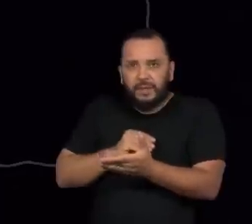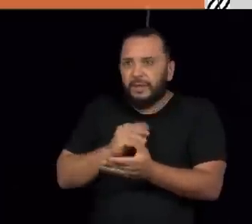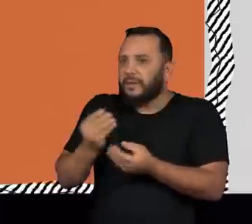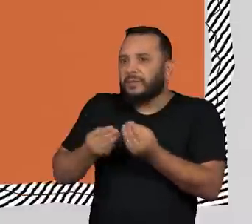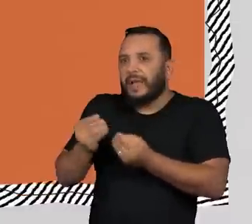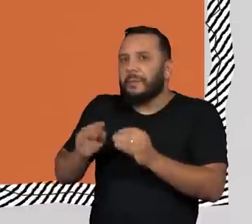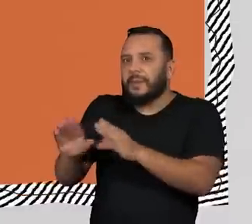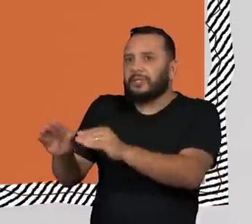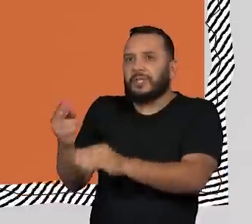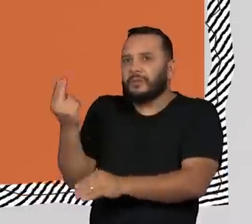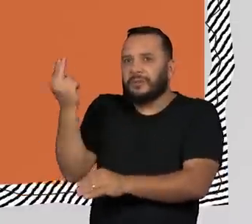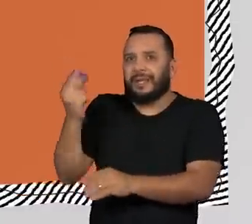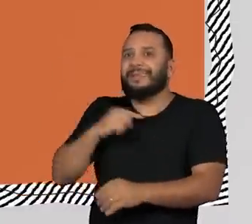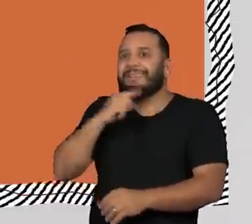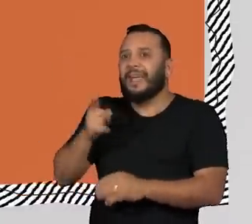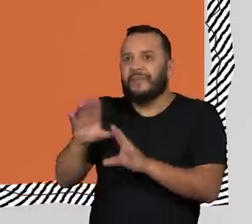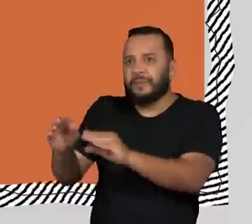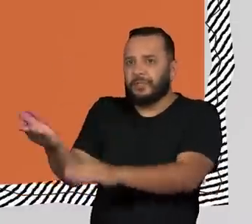mundo